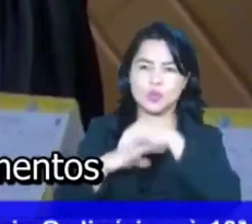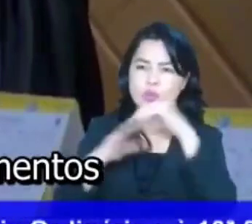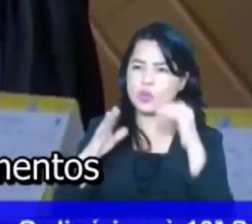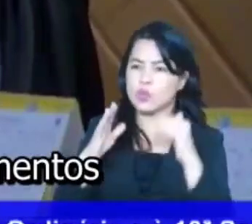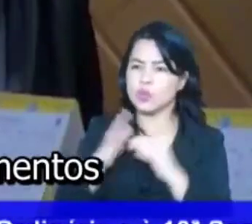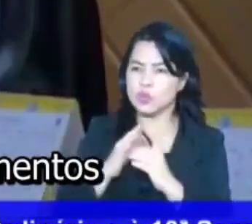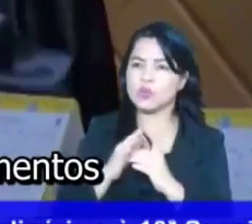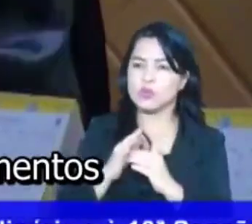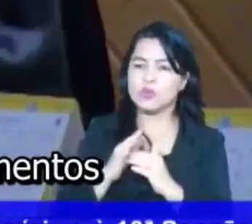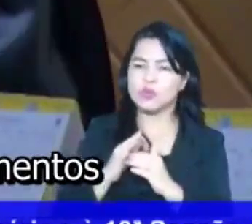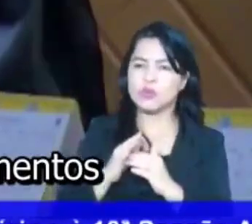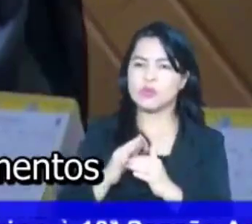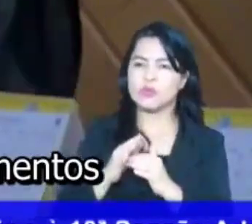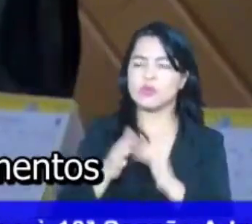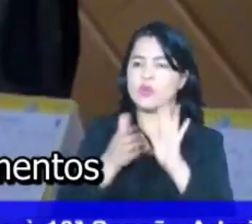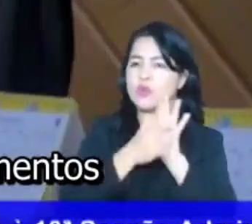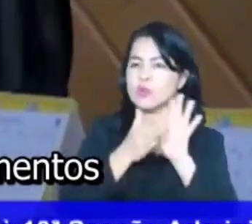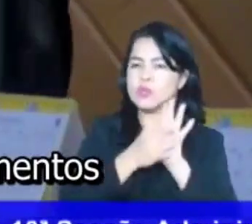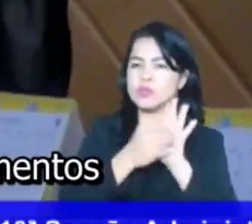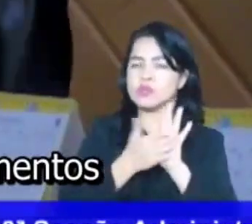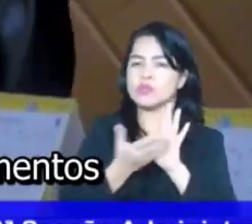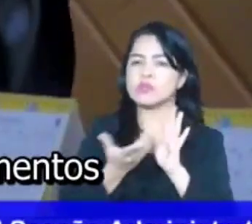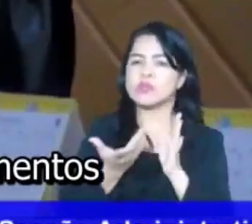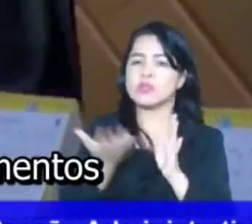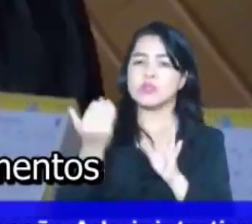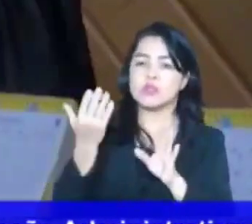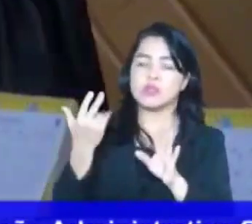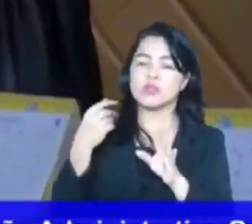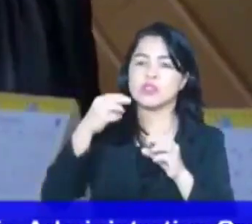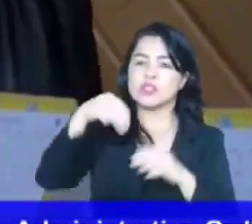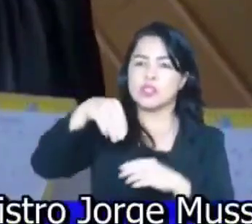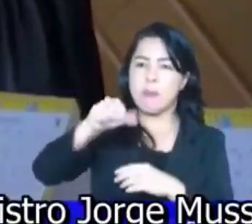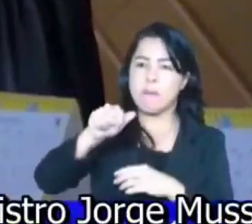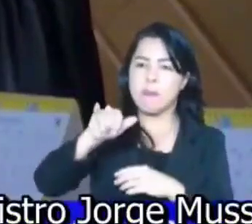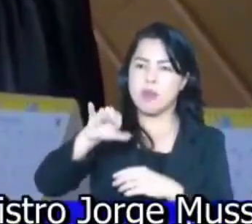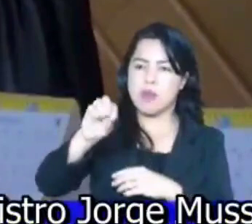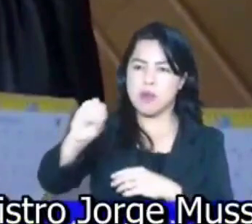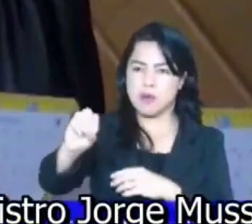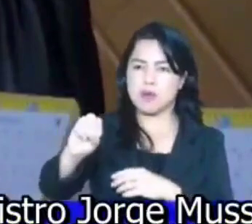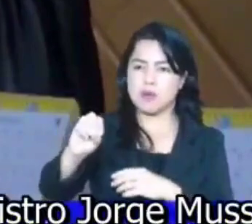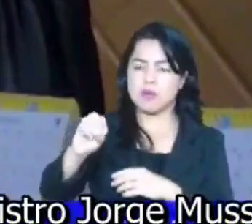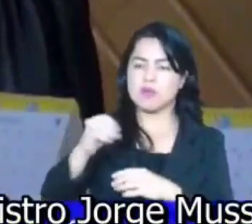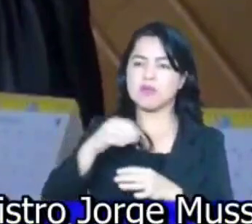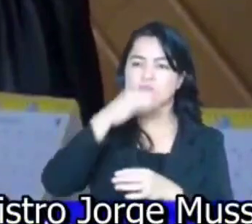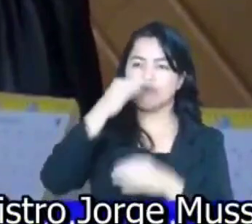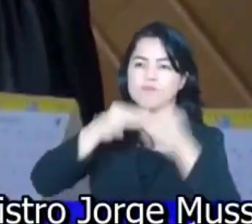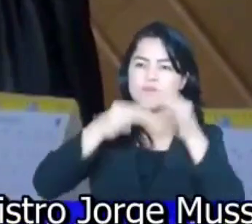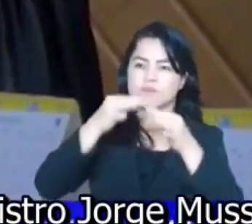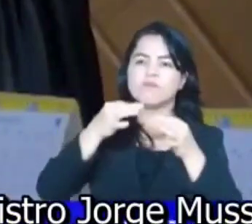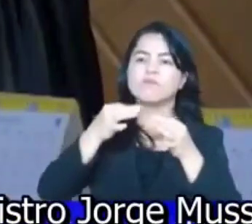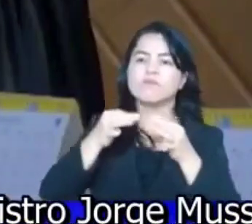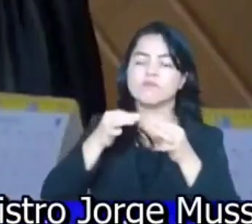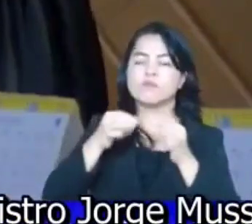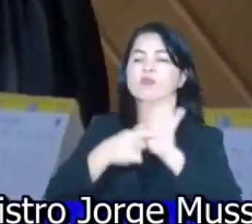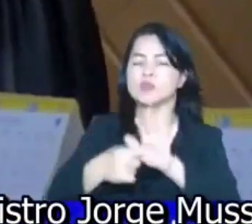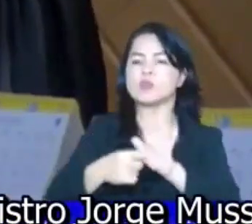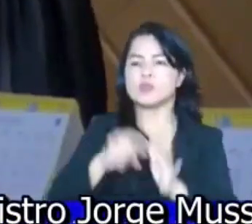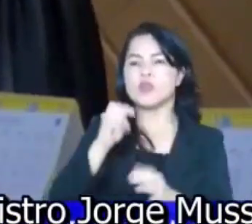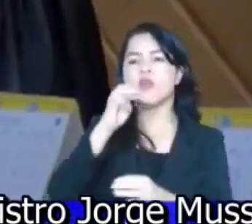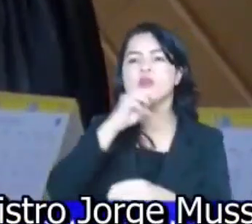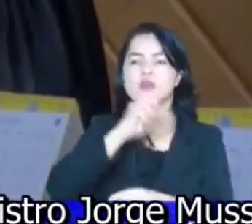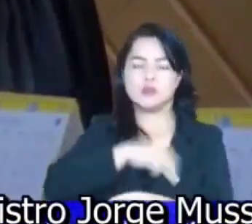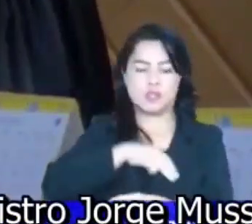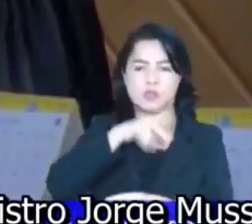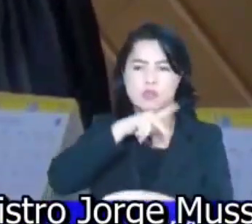os fundamentos do precedente anterior, do precedente de maio, citado pelo Ministério Público